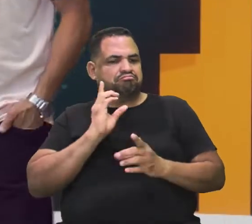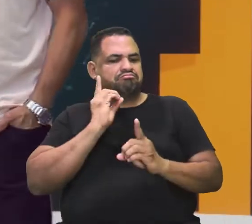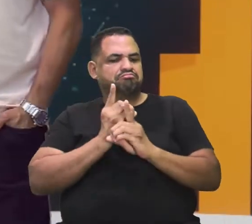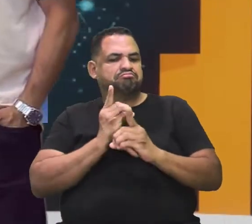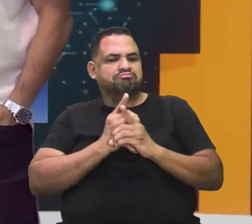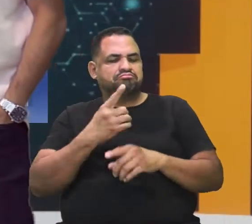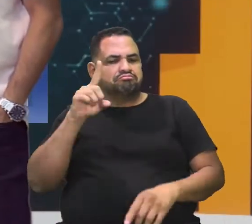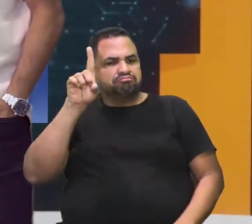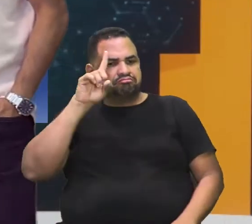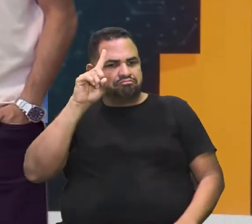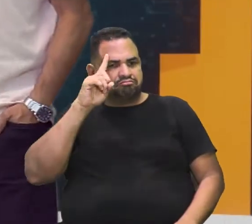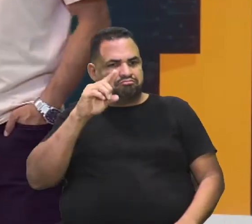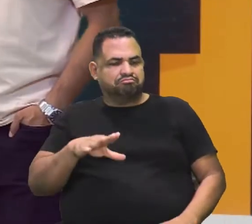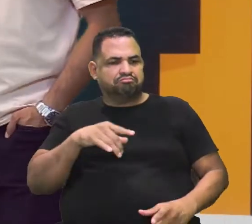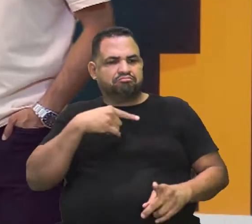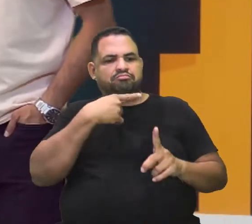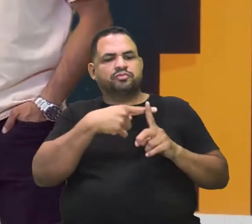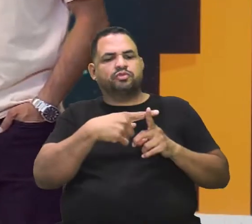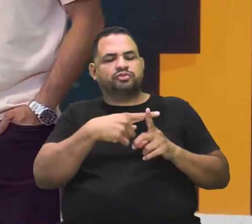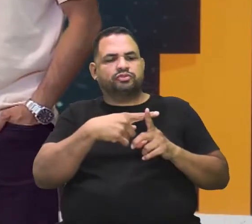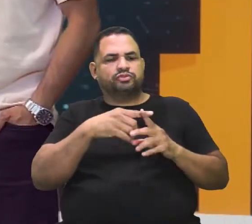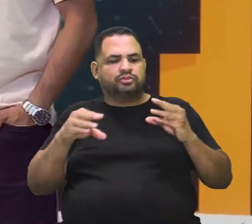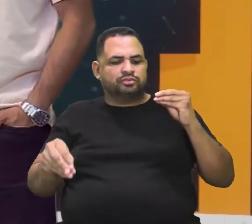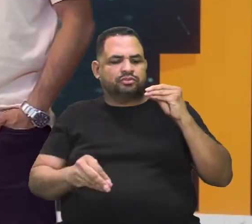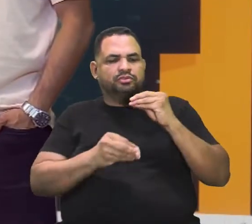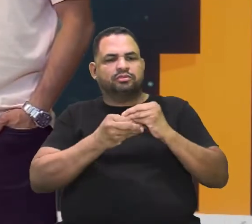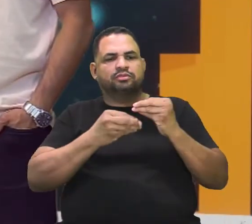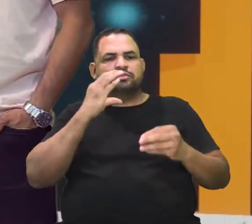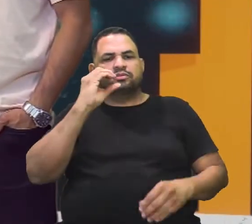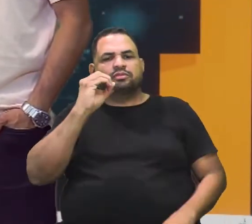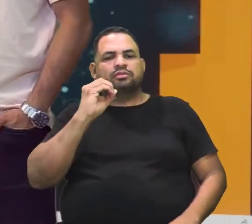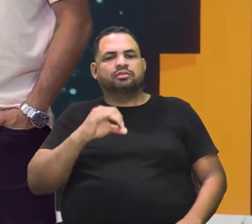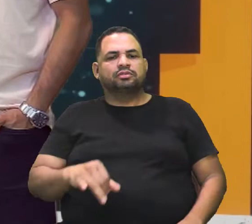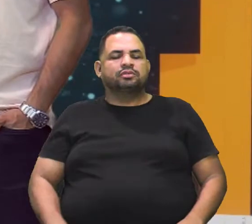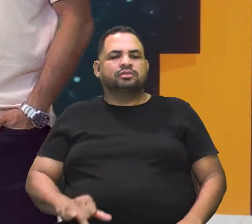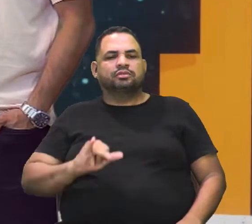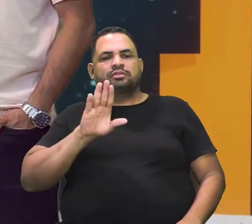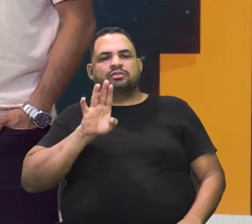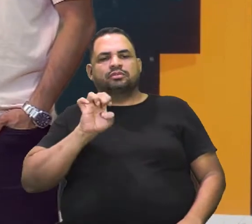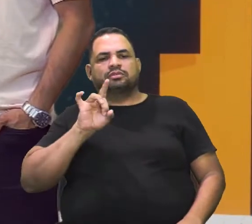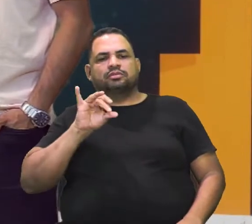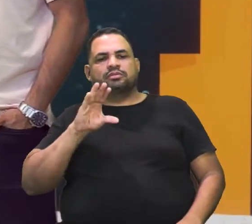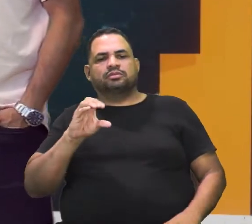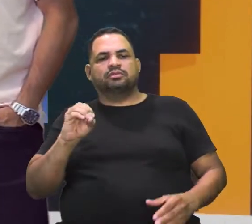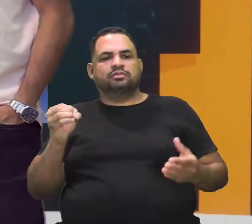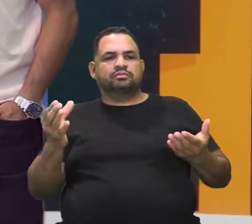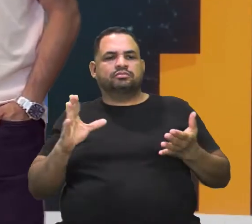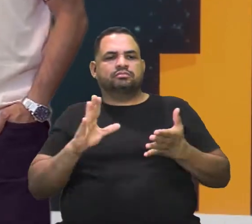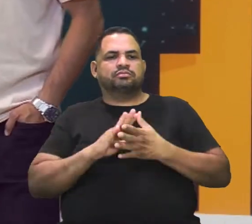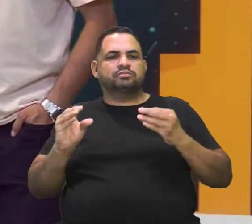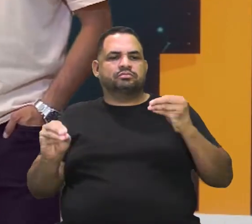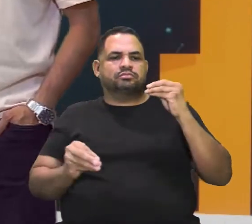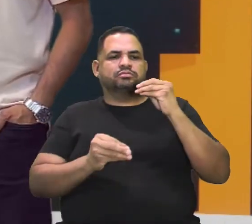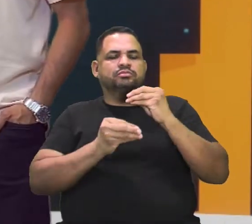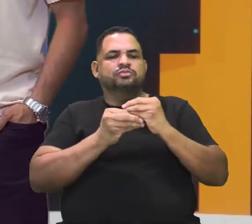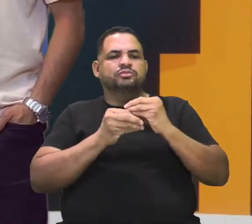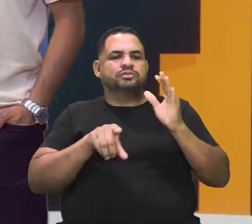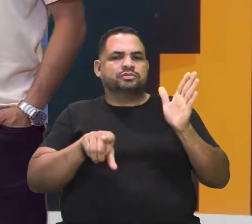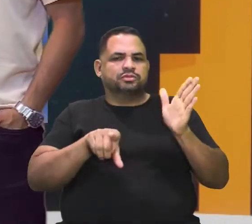os positivos, incluso o zero. Isso. Inteiros são aqueles que agora podemos incluir os